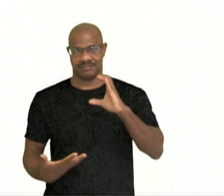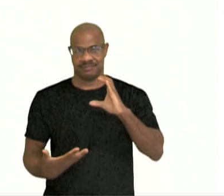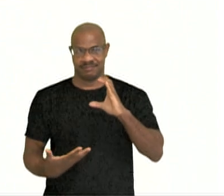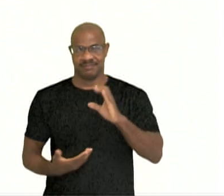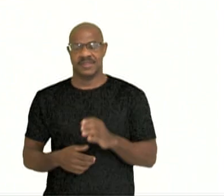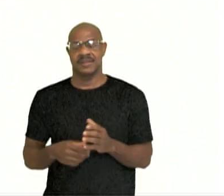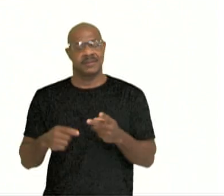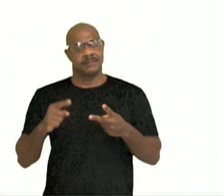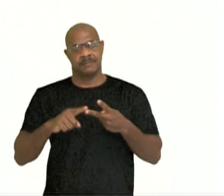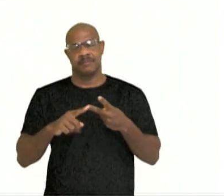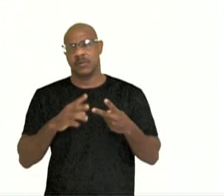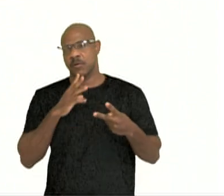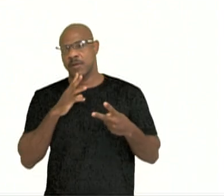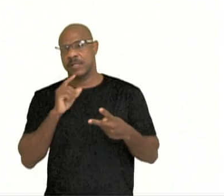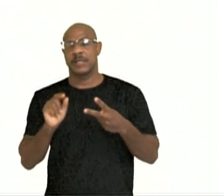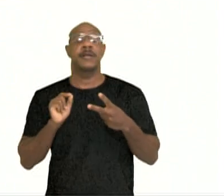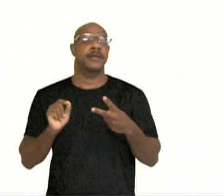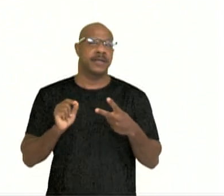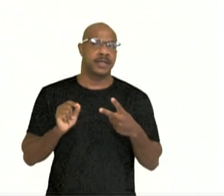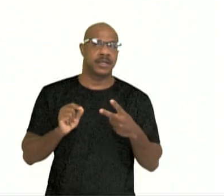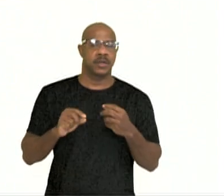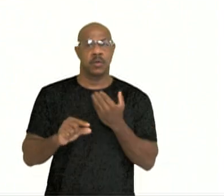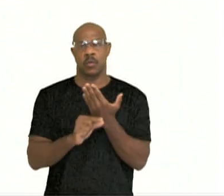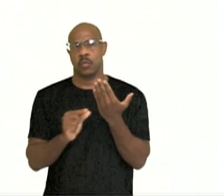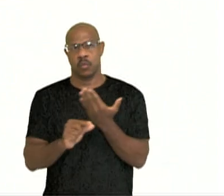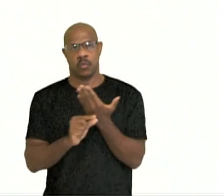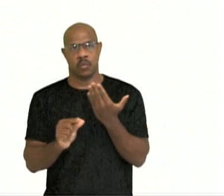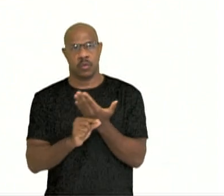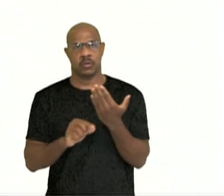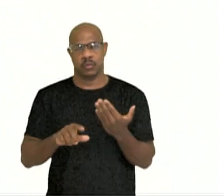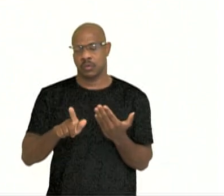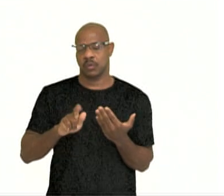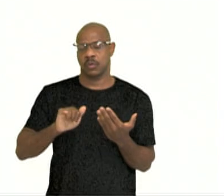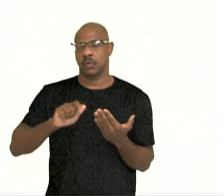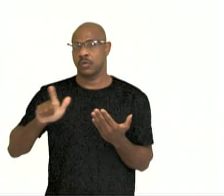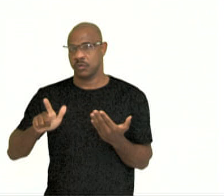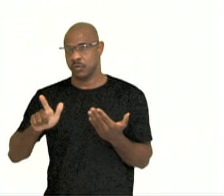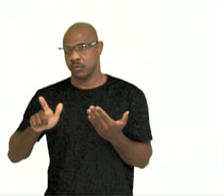e interpretar um trecho do Alto da Barca do Inferno.